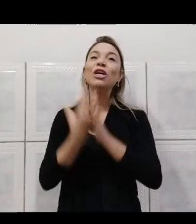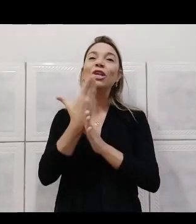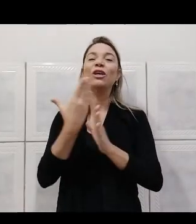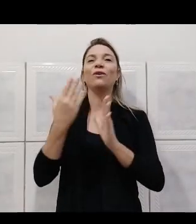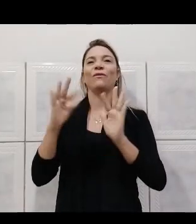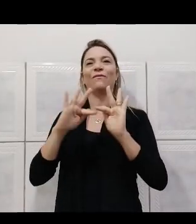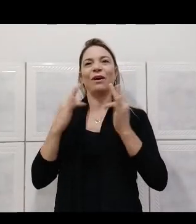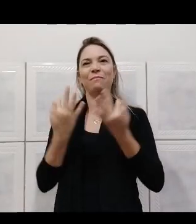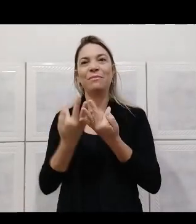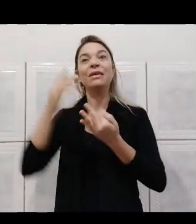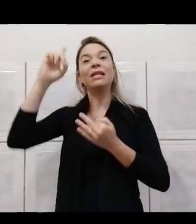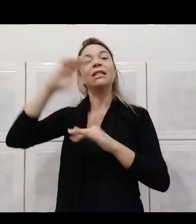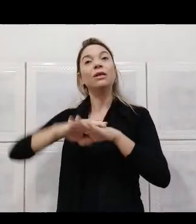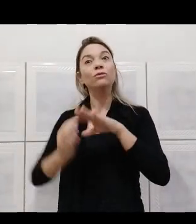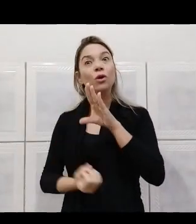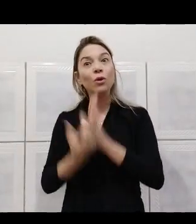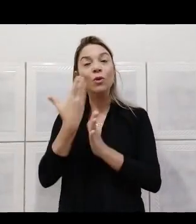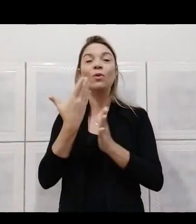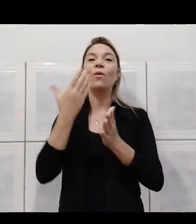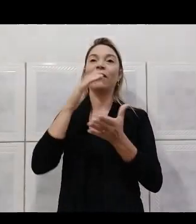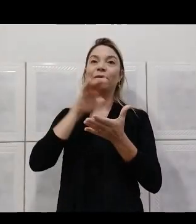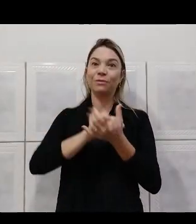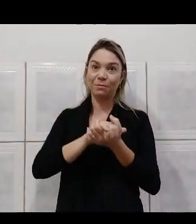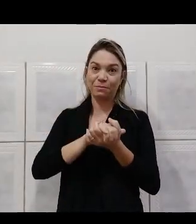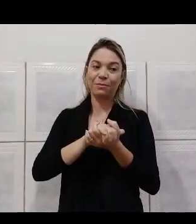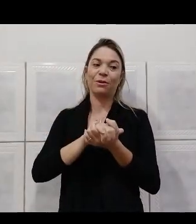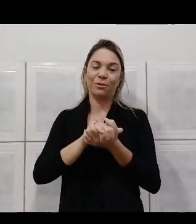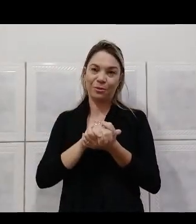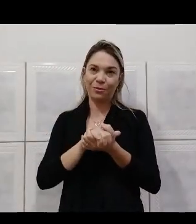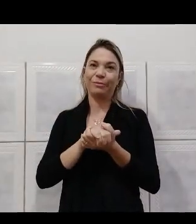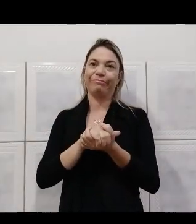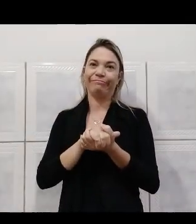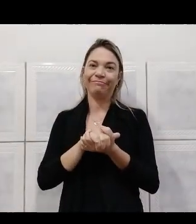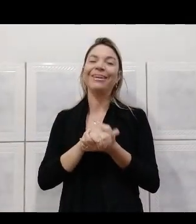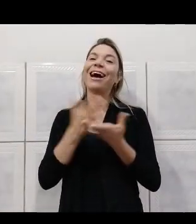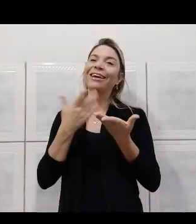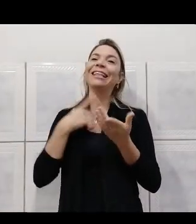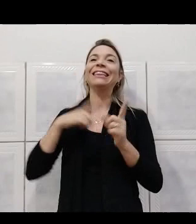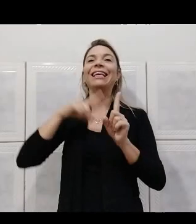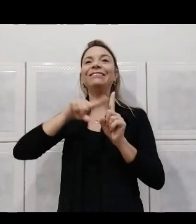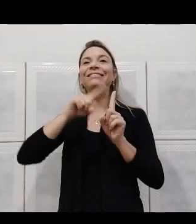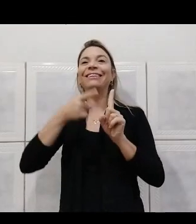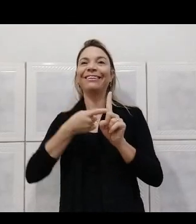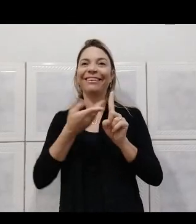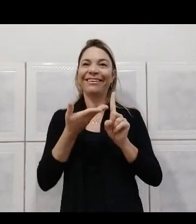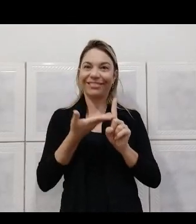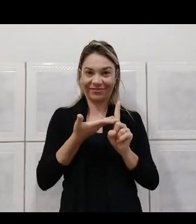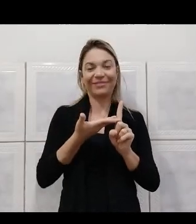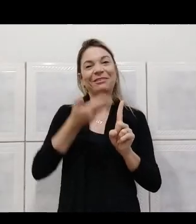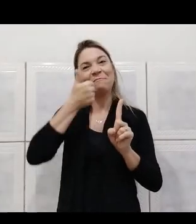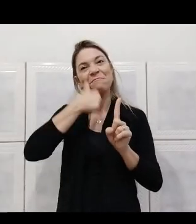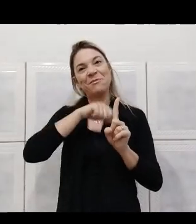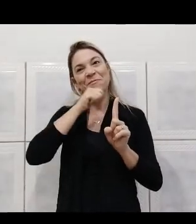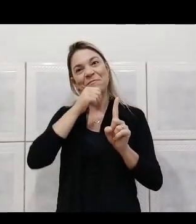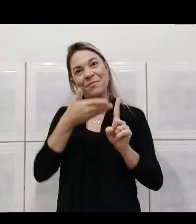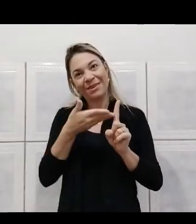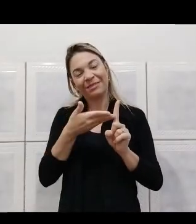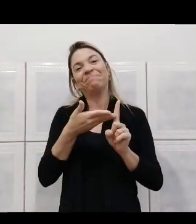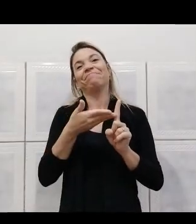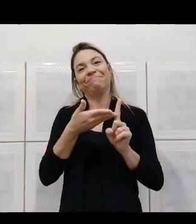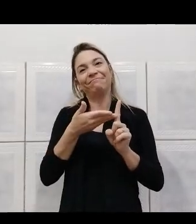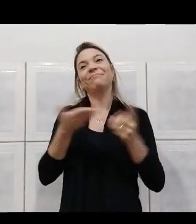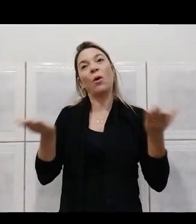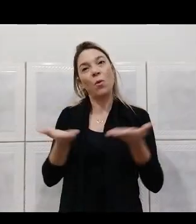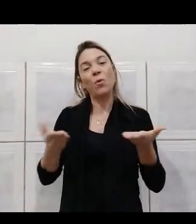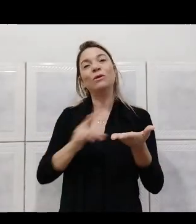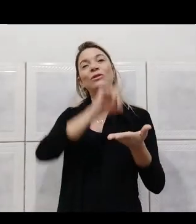Nesse contexto, insere-se a maternidade, que nos leva a render graças ao Senhor nessa manhã de